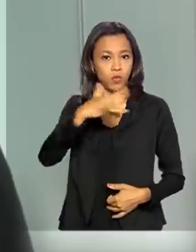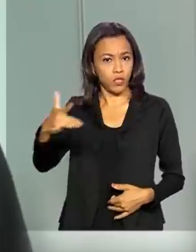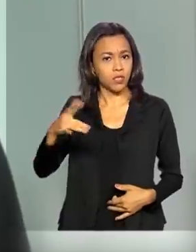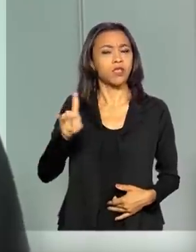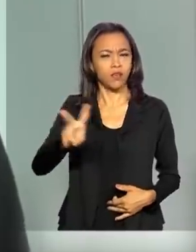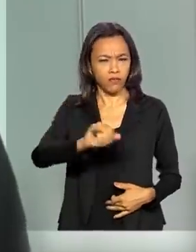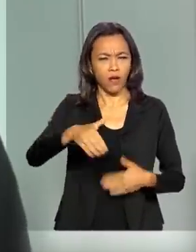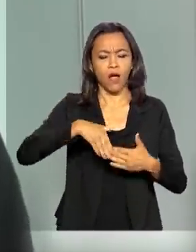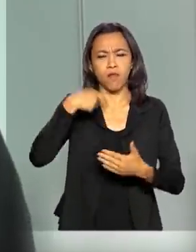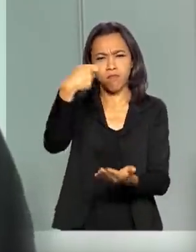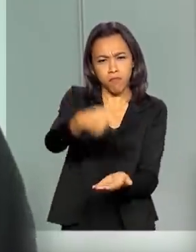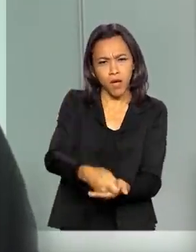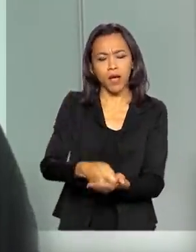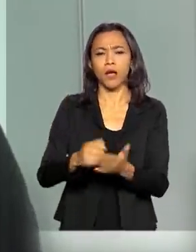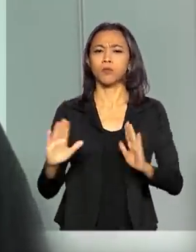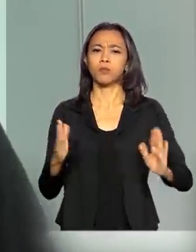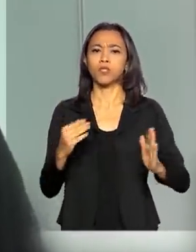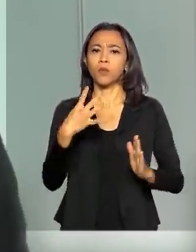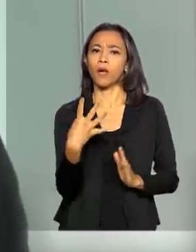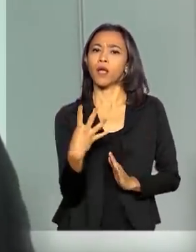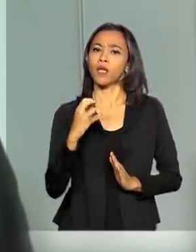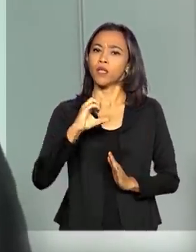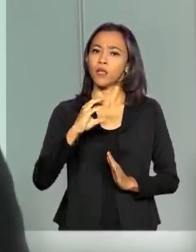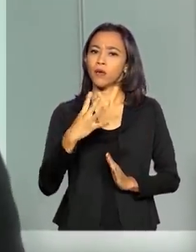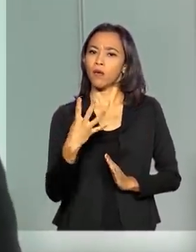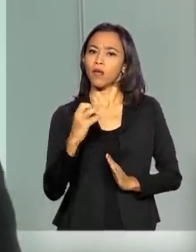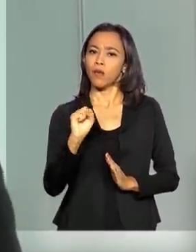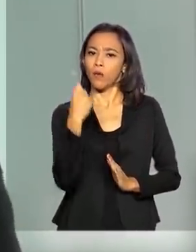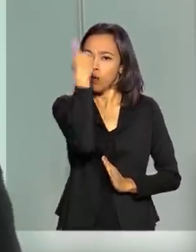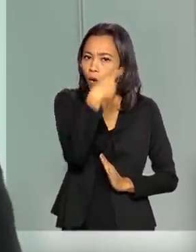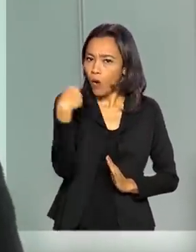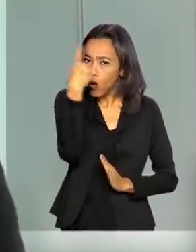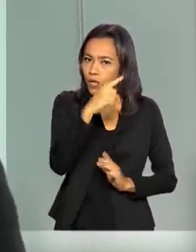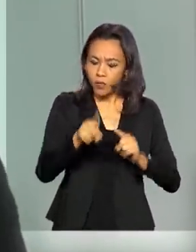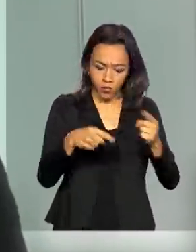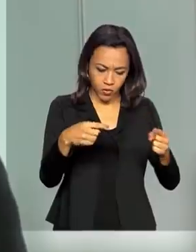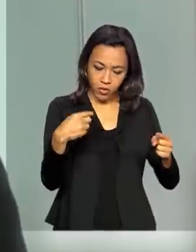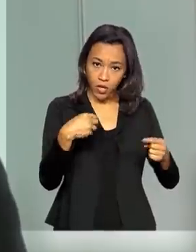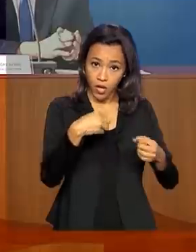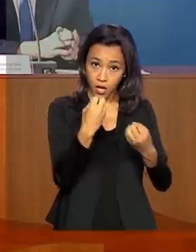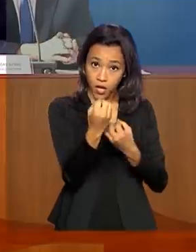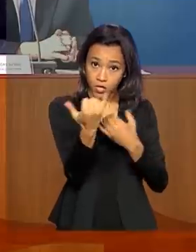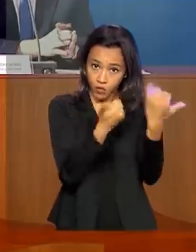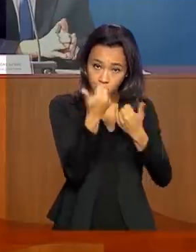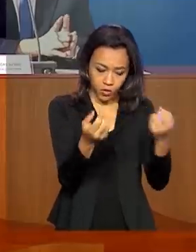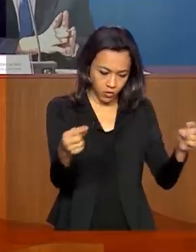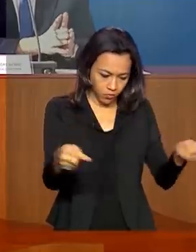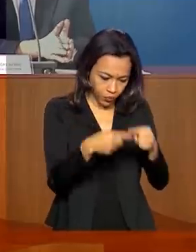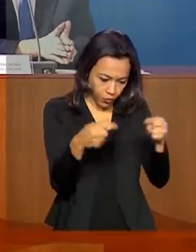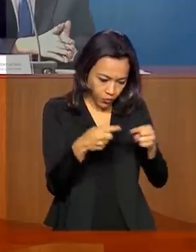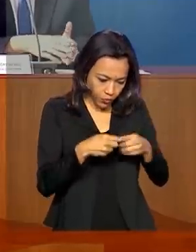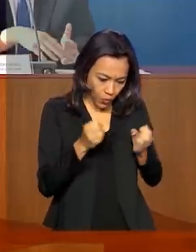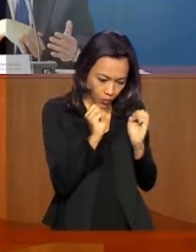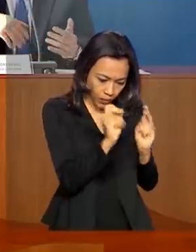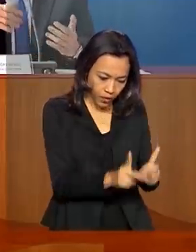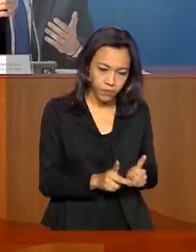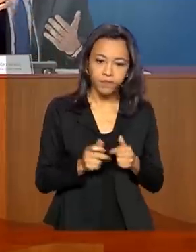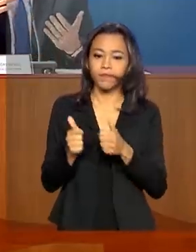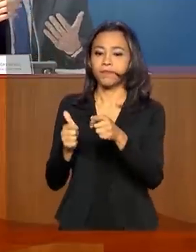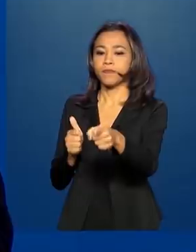pagamento em até 48 horas após a conferência das informações. Quem é que precisa